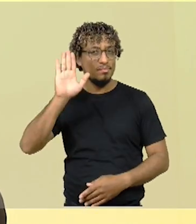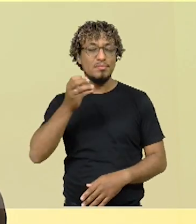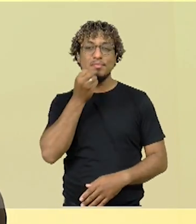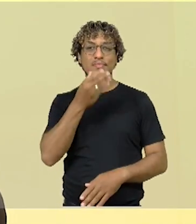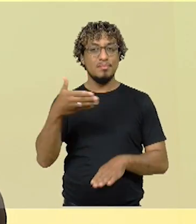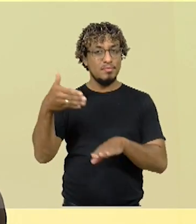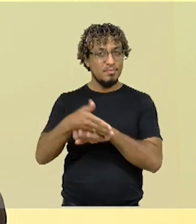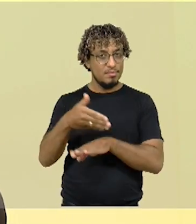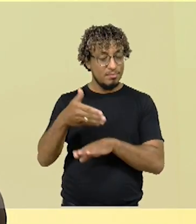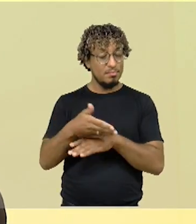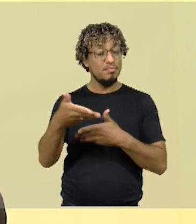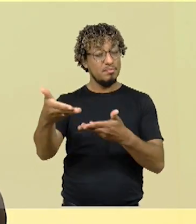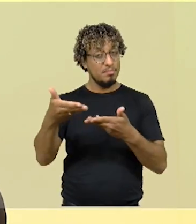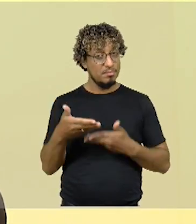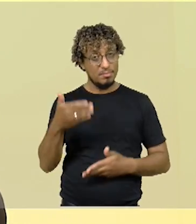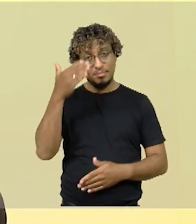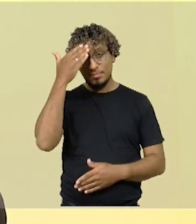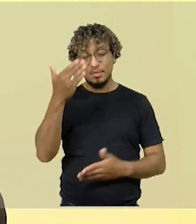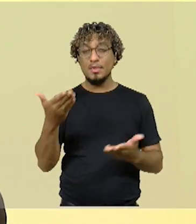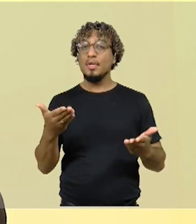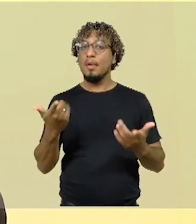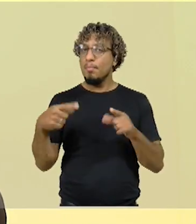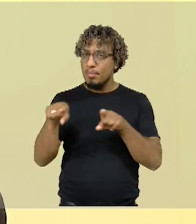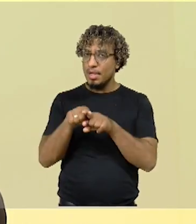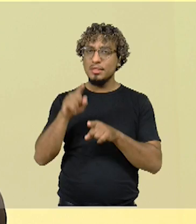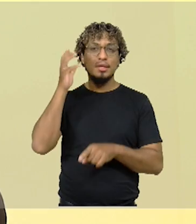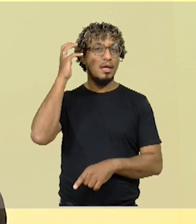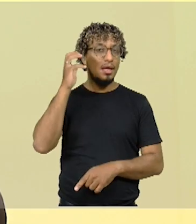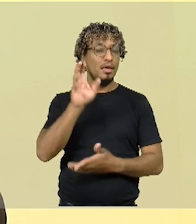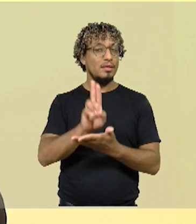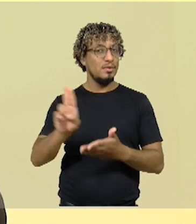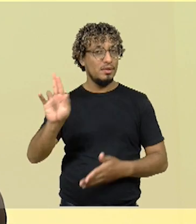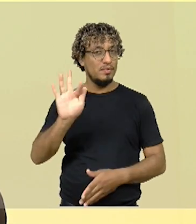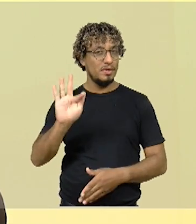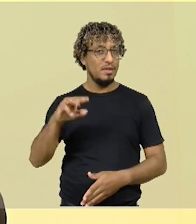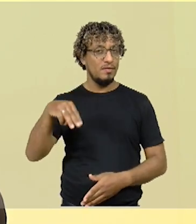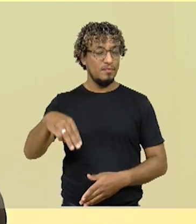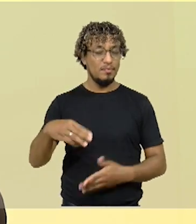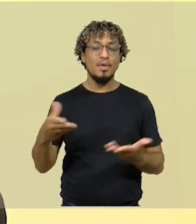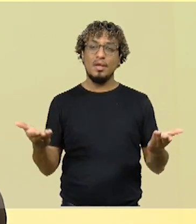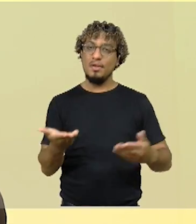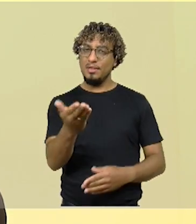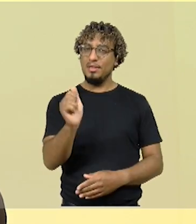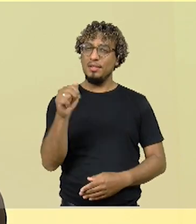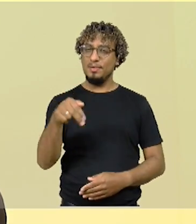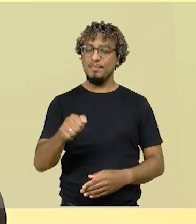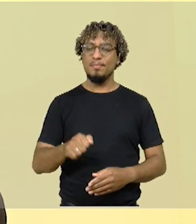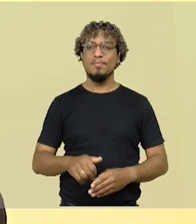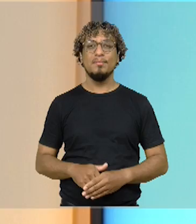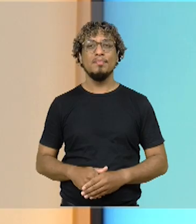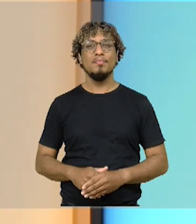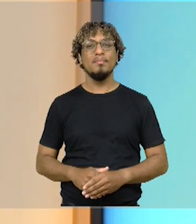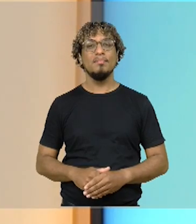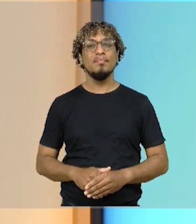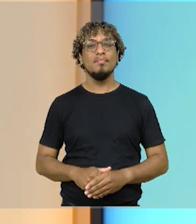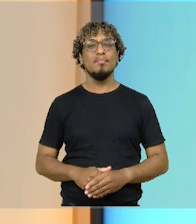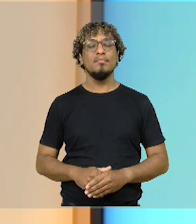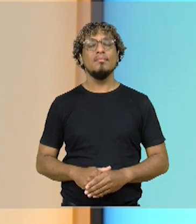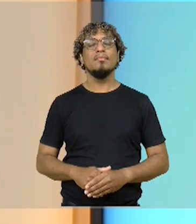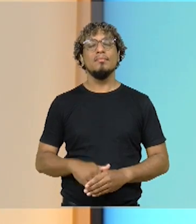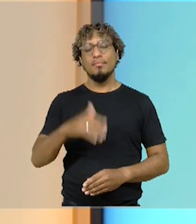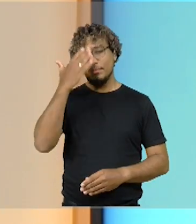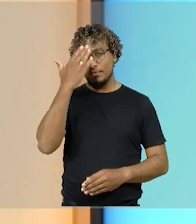candidatos têm do orçamento, né, que é um absurdo, né, você não ter uma democracia mesmo nas eleições,